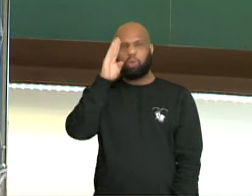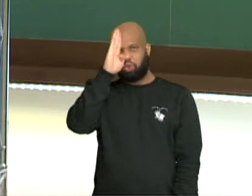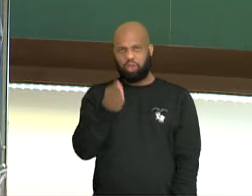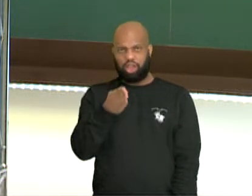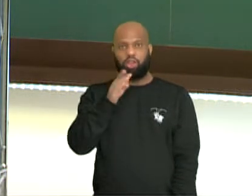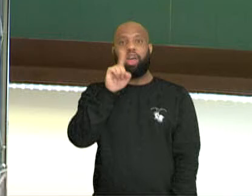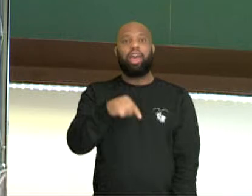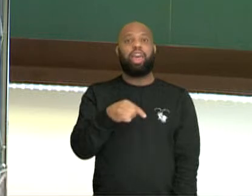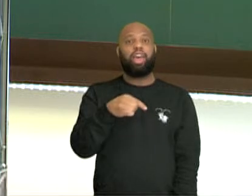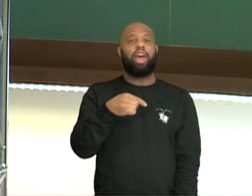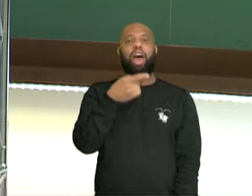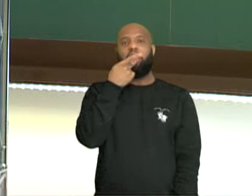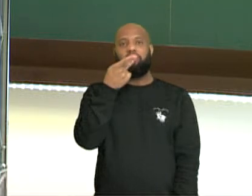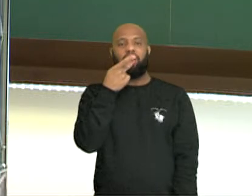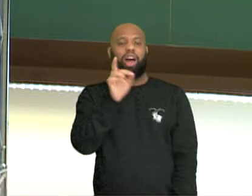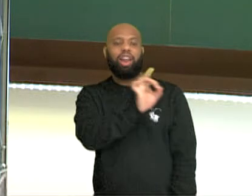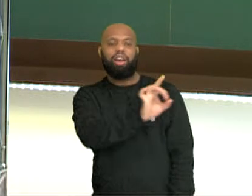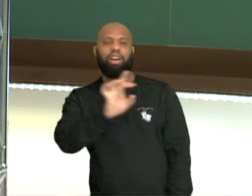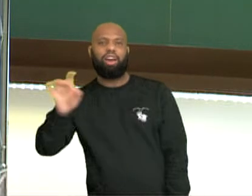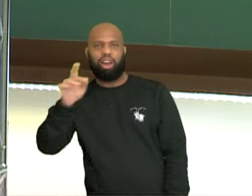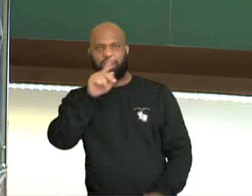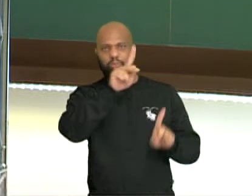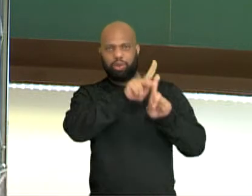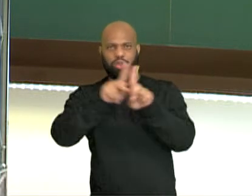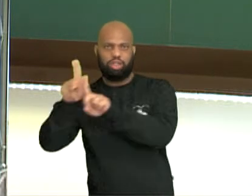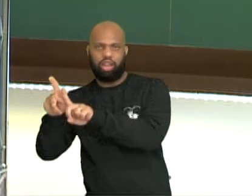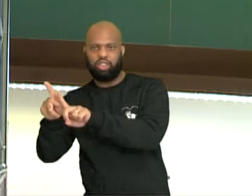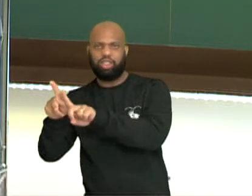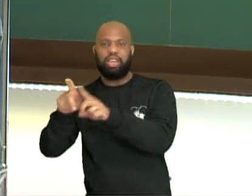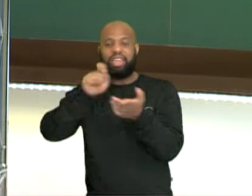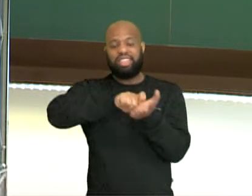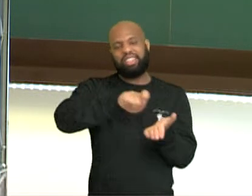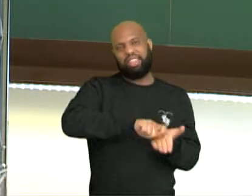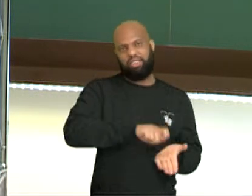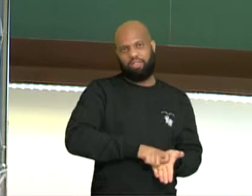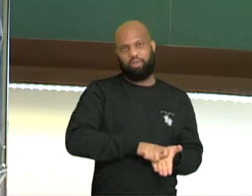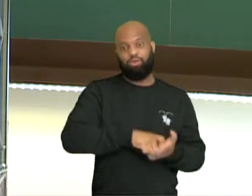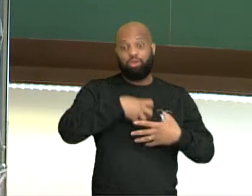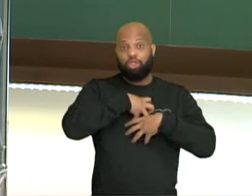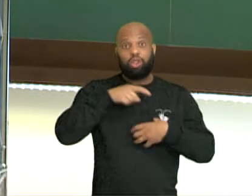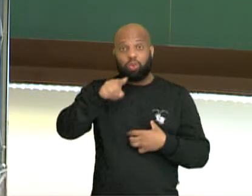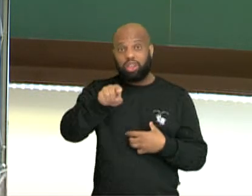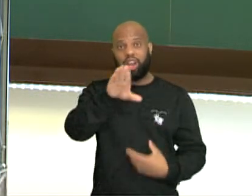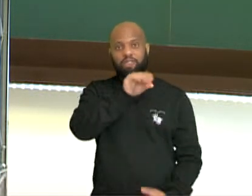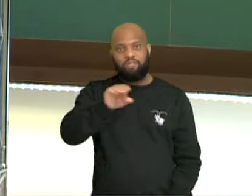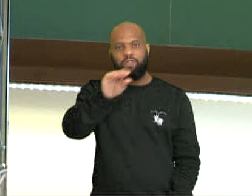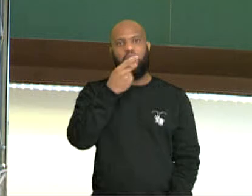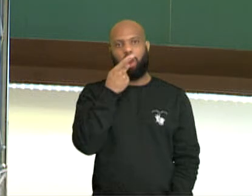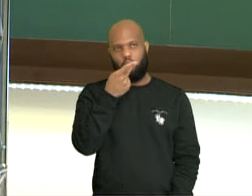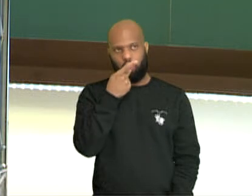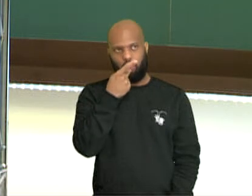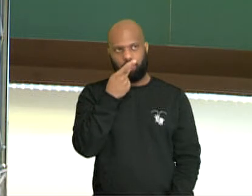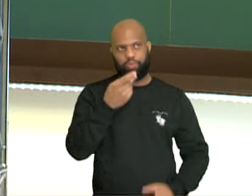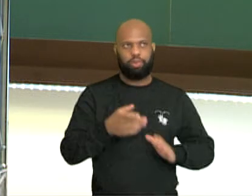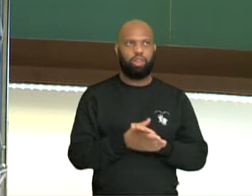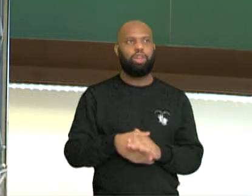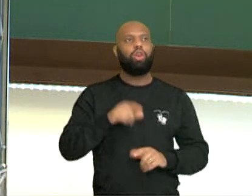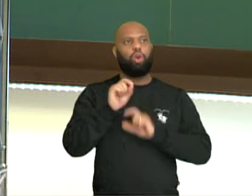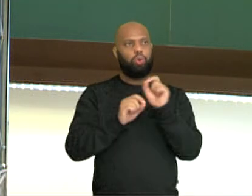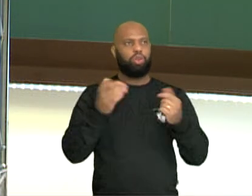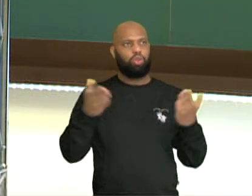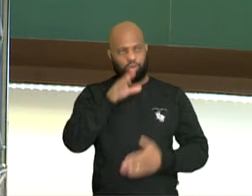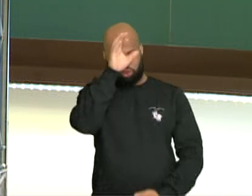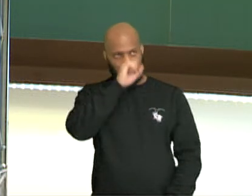a fala dos personagens transcrita exatamente como foi colocada. Então, para fechar o que aprendemos